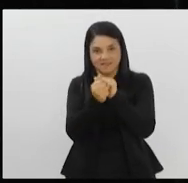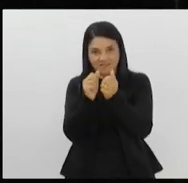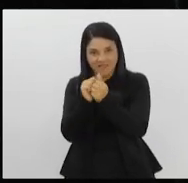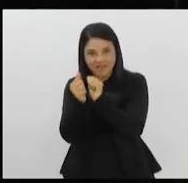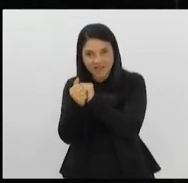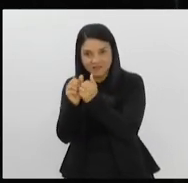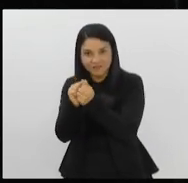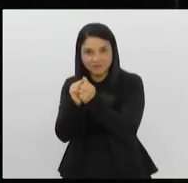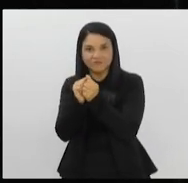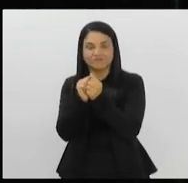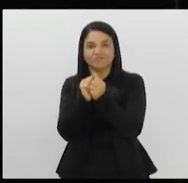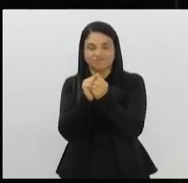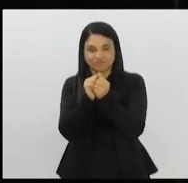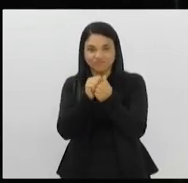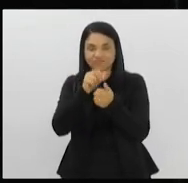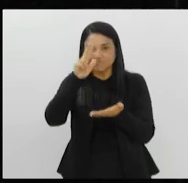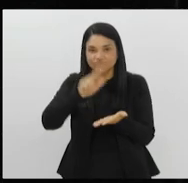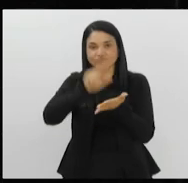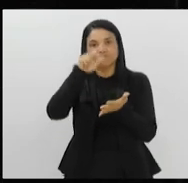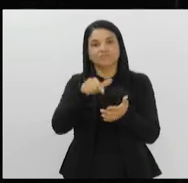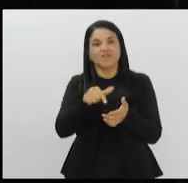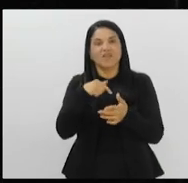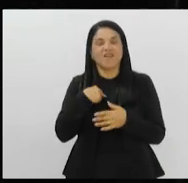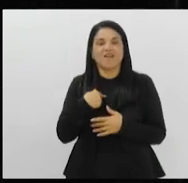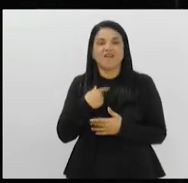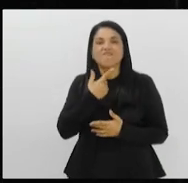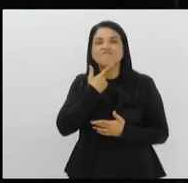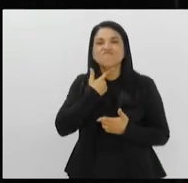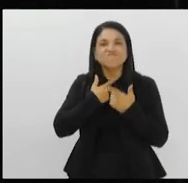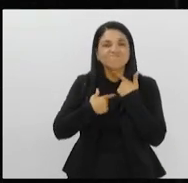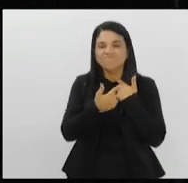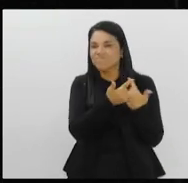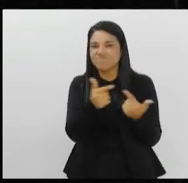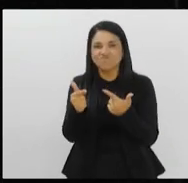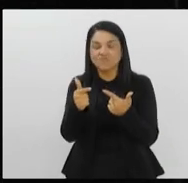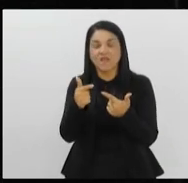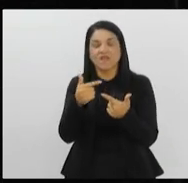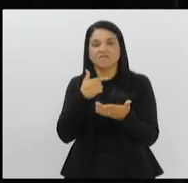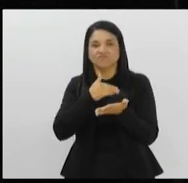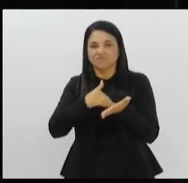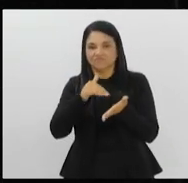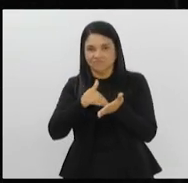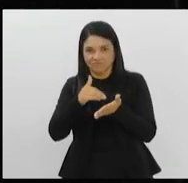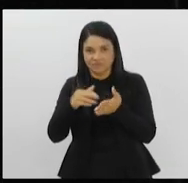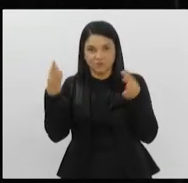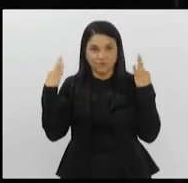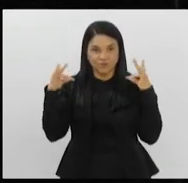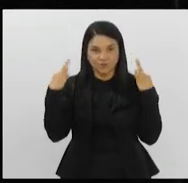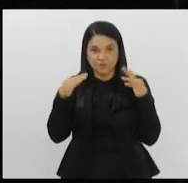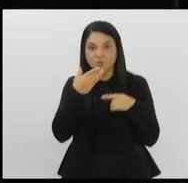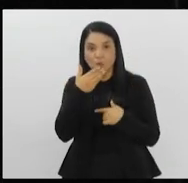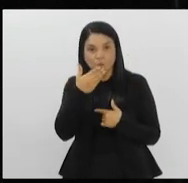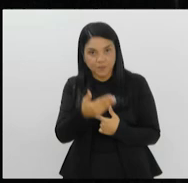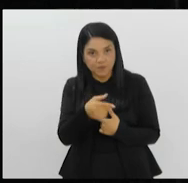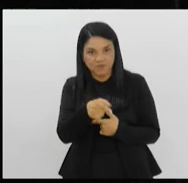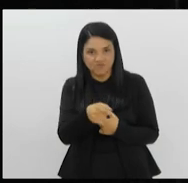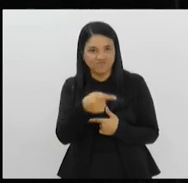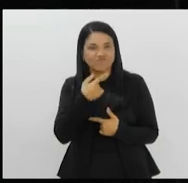do secretário de Turismo em atender aquilo que eu solicito a ele, não é, levou,